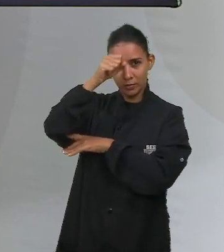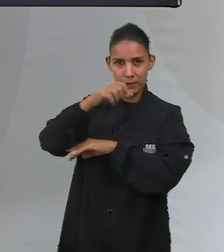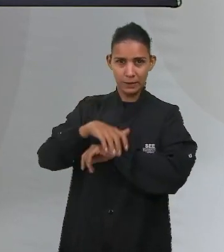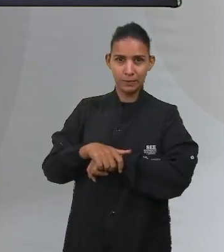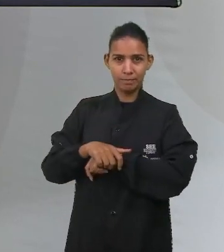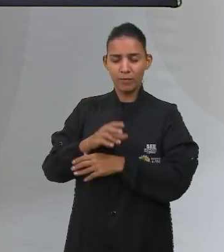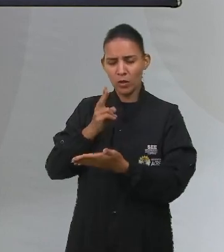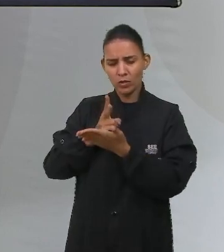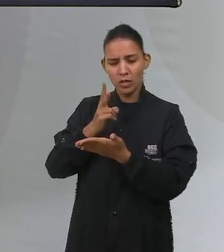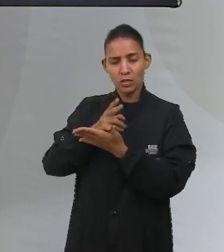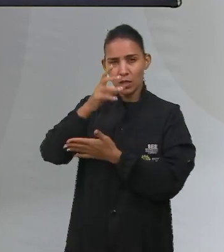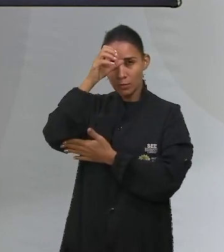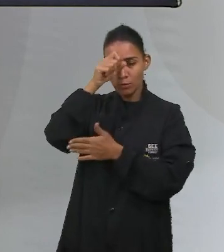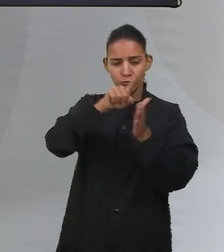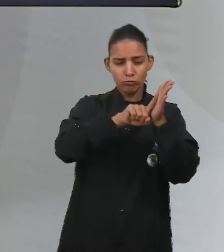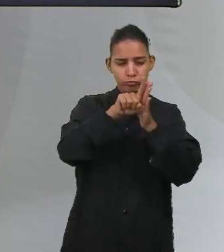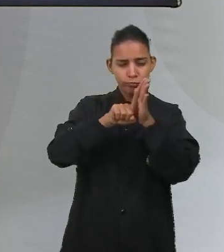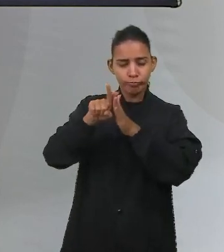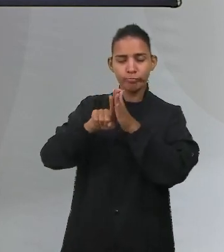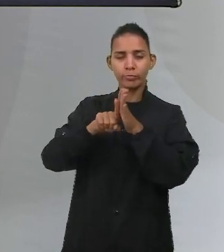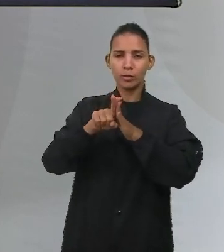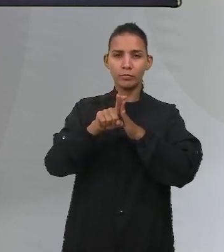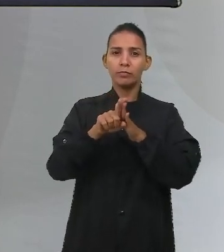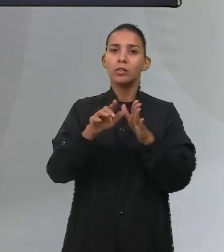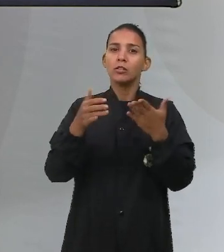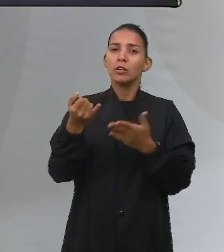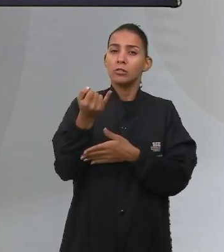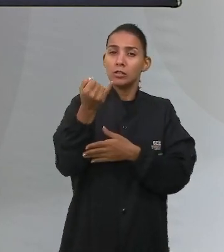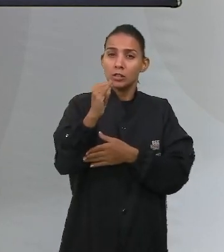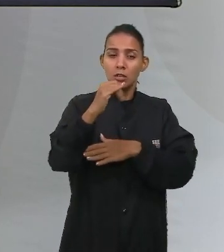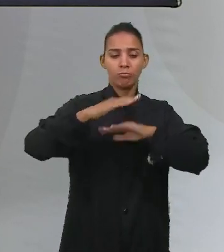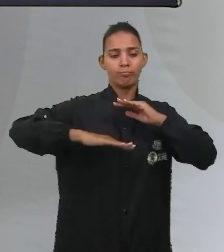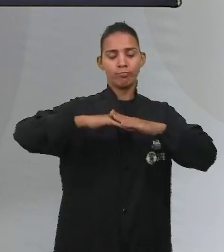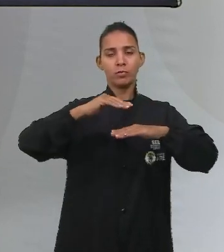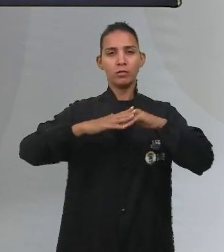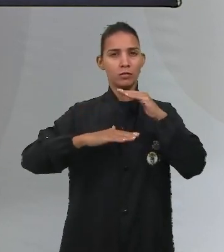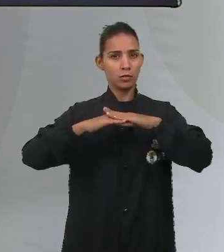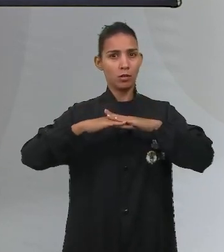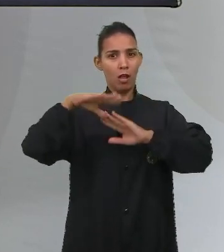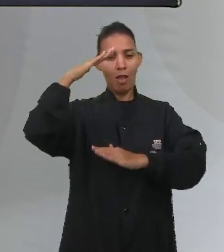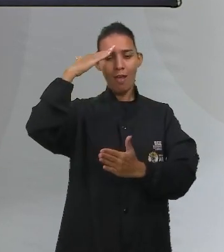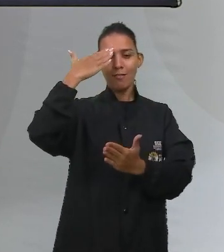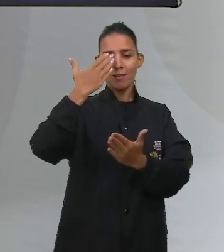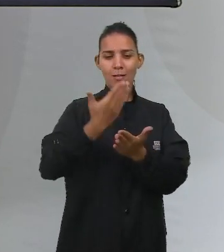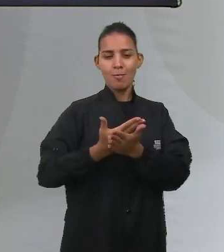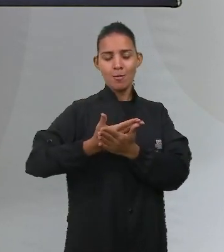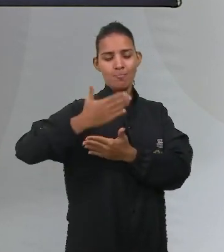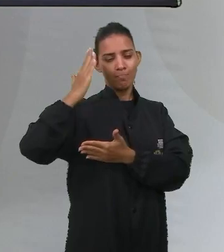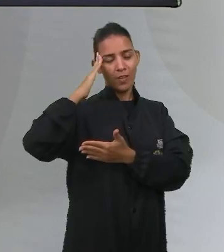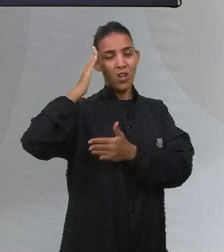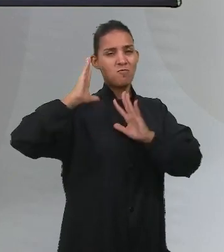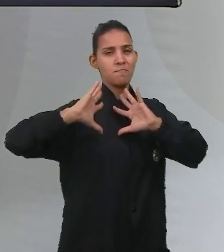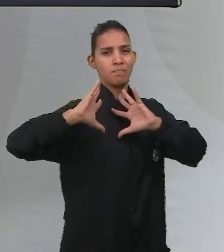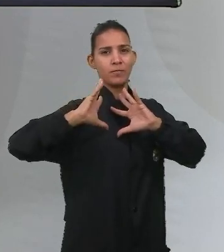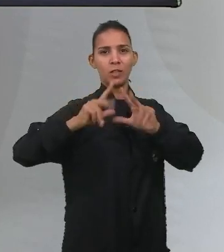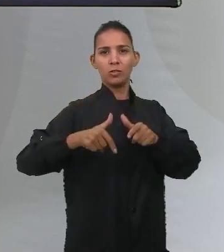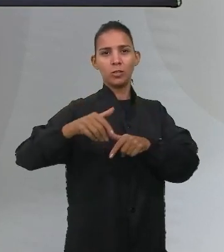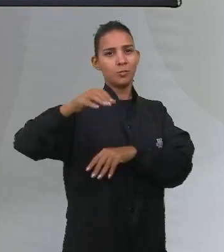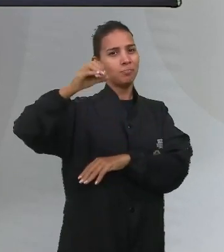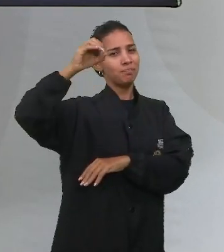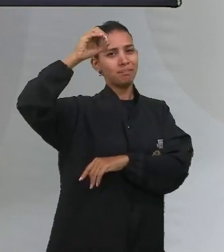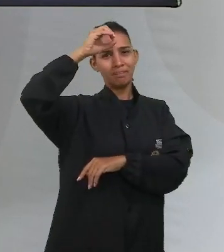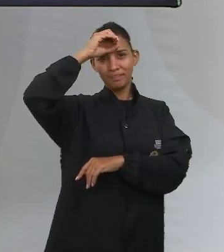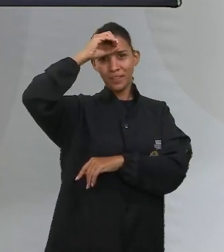aprendizado, né? Então, o profissional que, em certa medida, ele acredita que ele já sabe tudo, devido